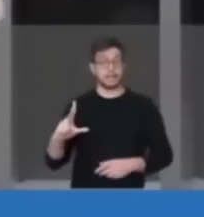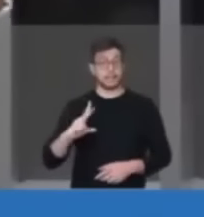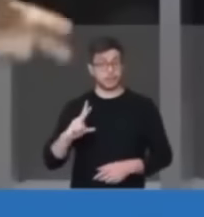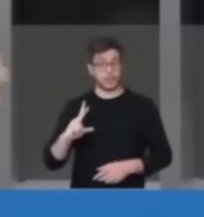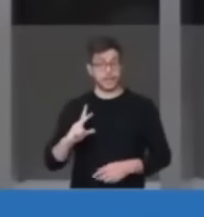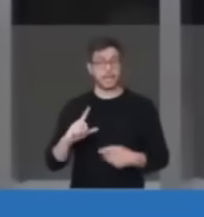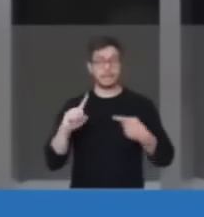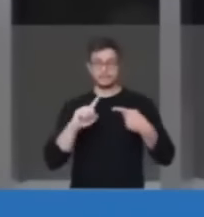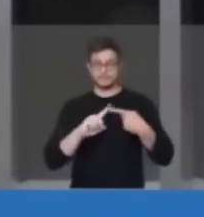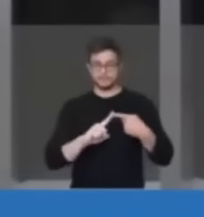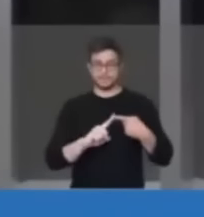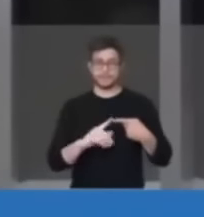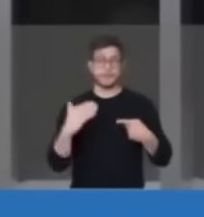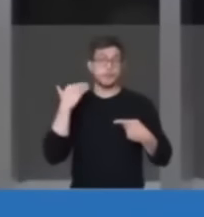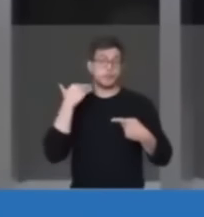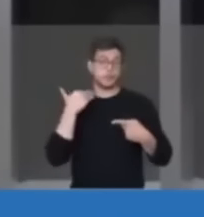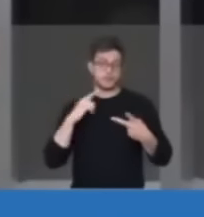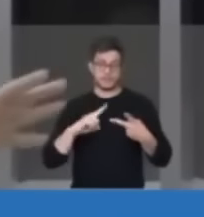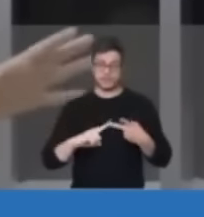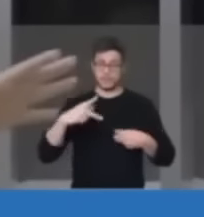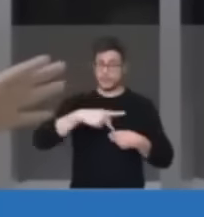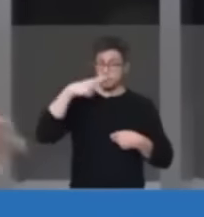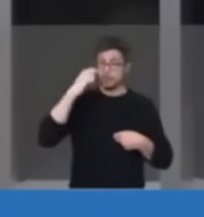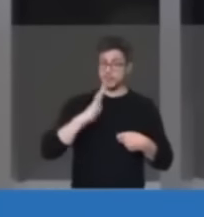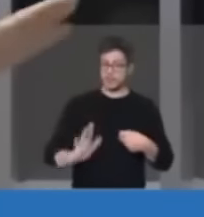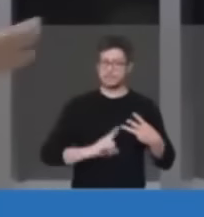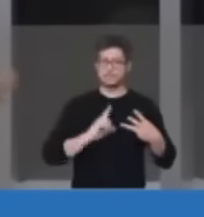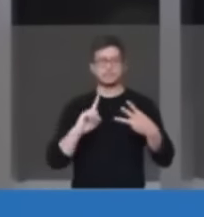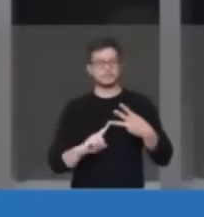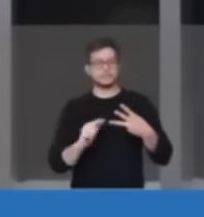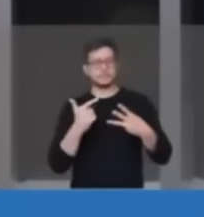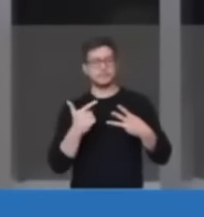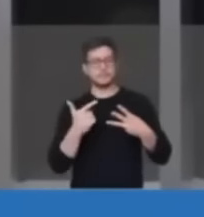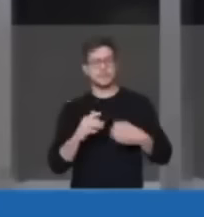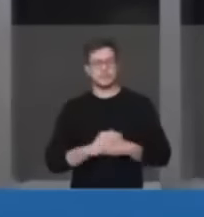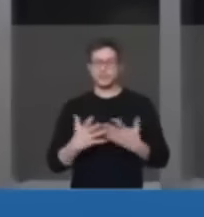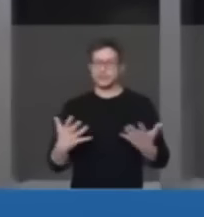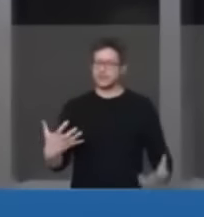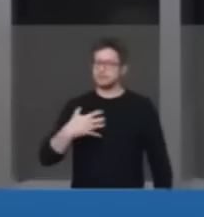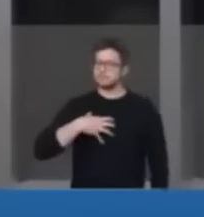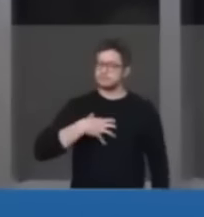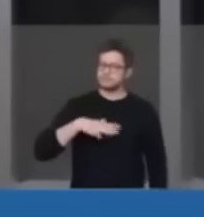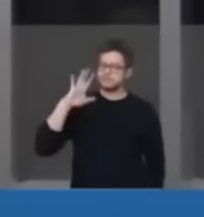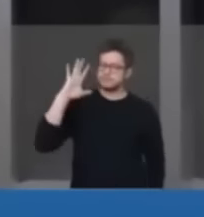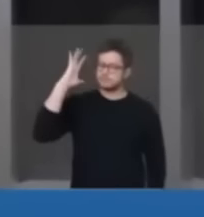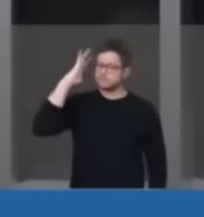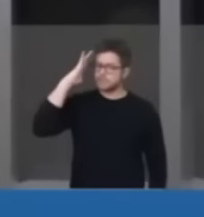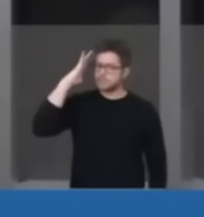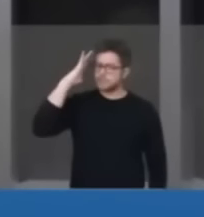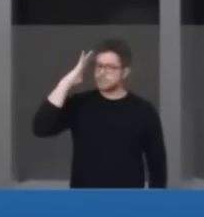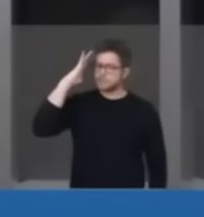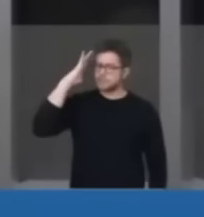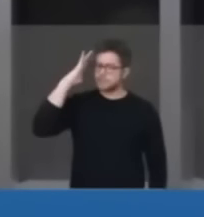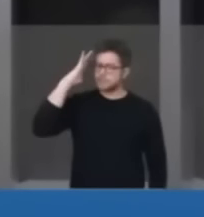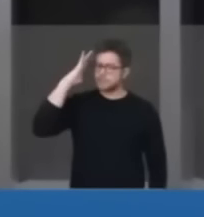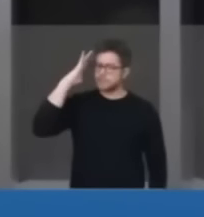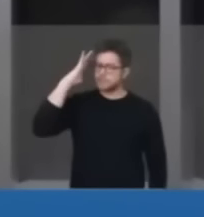iniciou com força e me parece que alguns viúvos aqui desta demanda a mídia brasileira precisa estar informada porque esse é